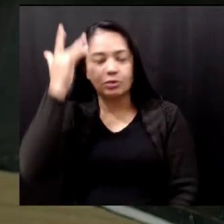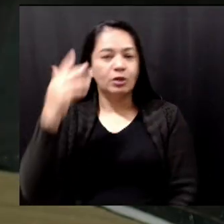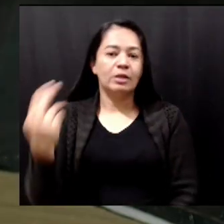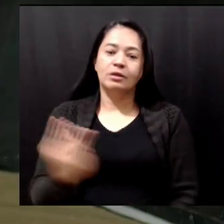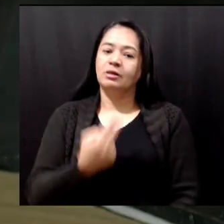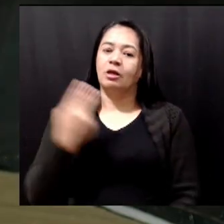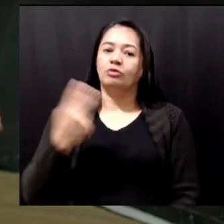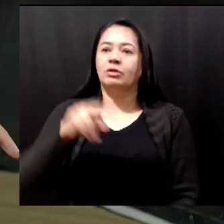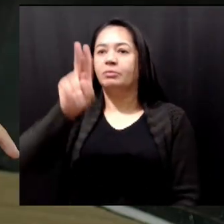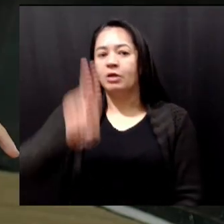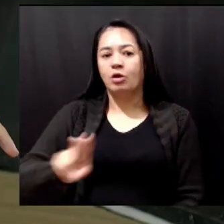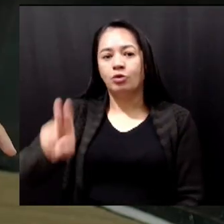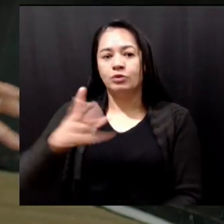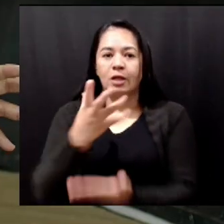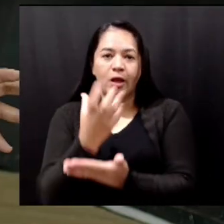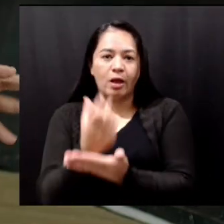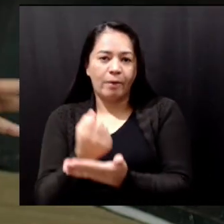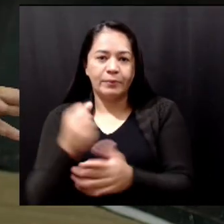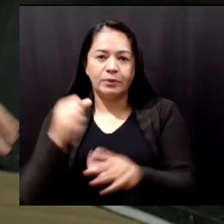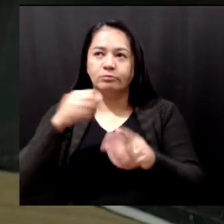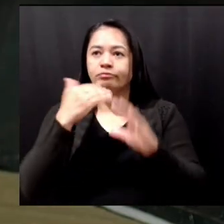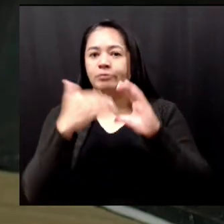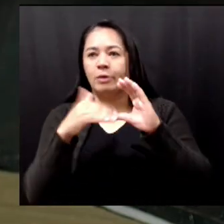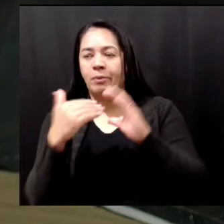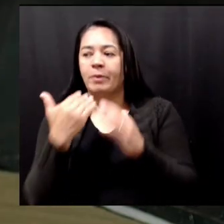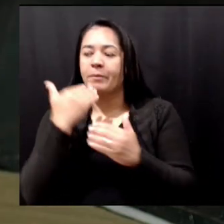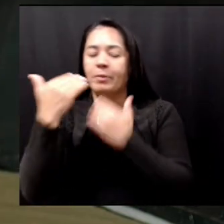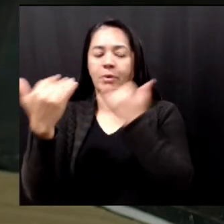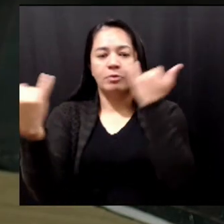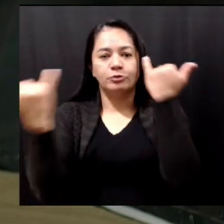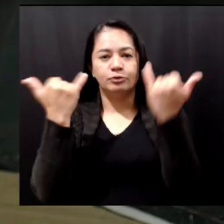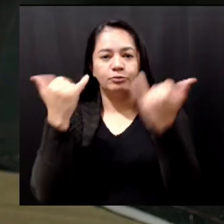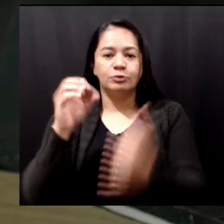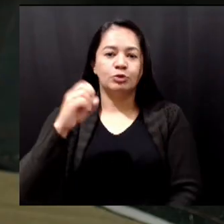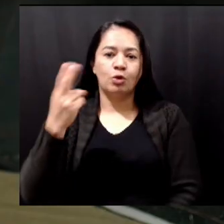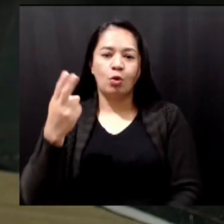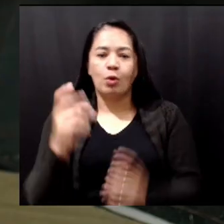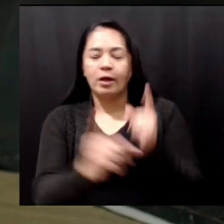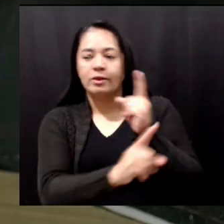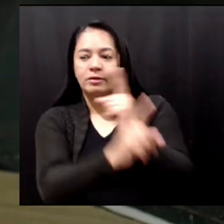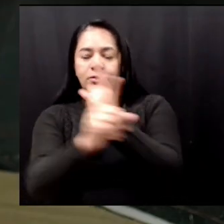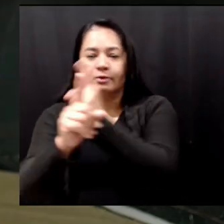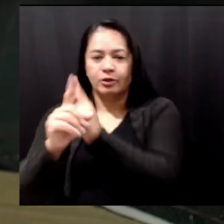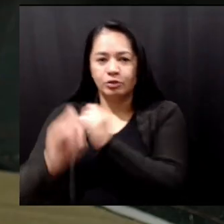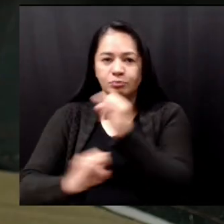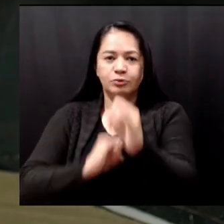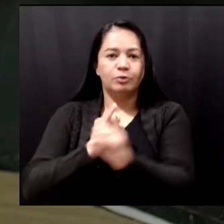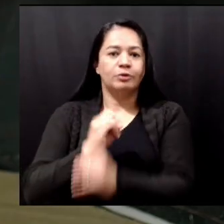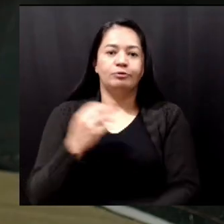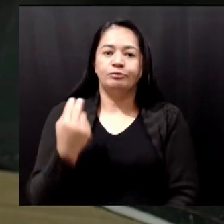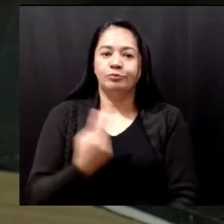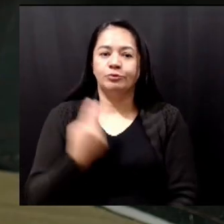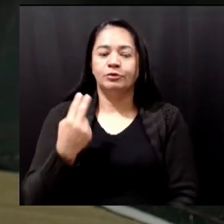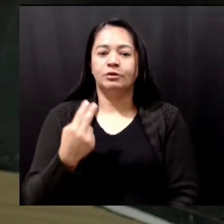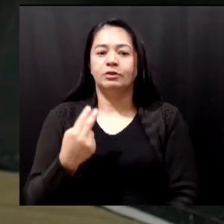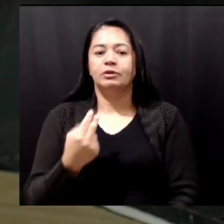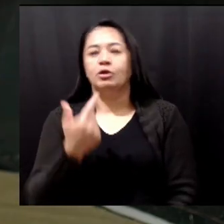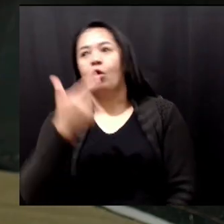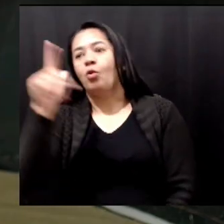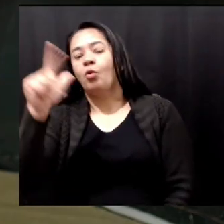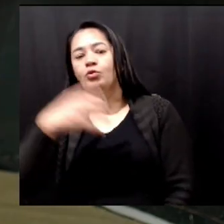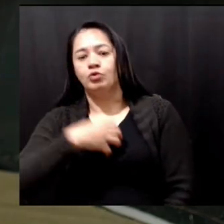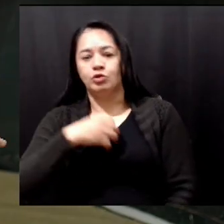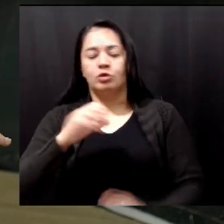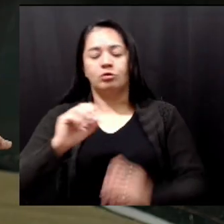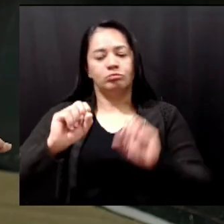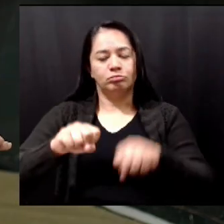enviar mensagens, solicitar informações ou realizar atendimentos online. Canais alternativos continuam funcionando, mesmo com